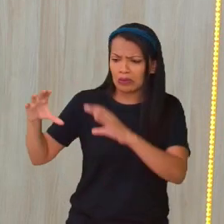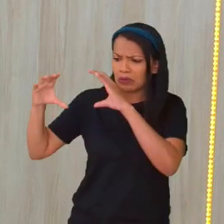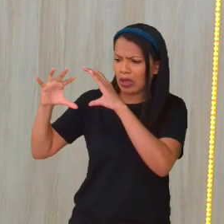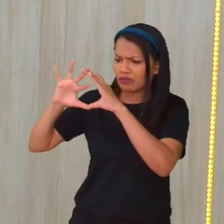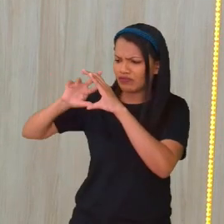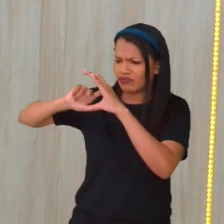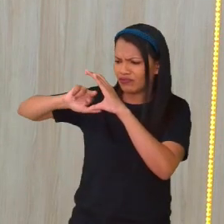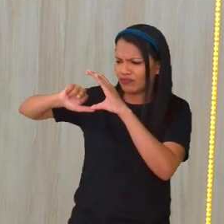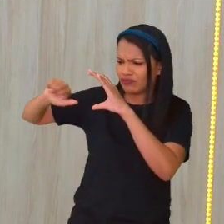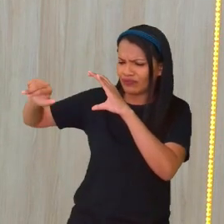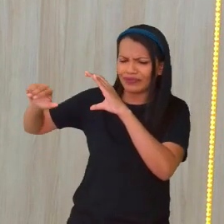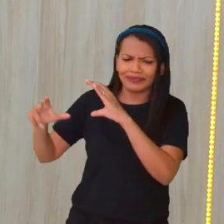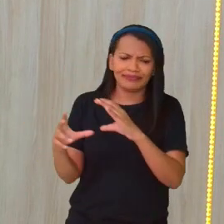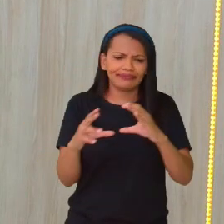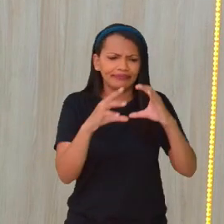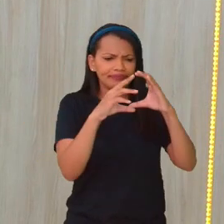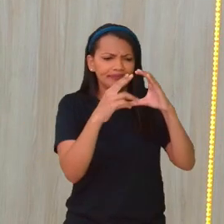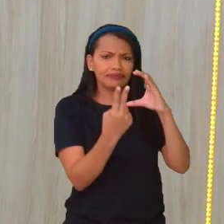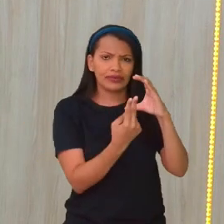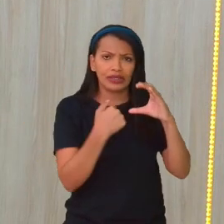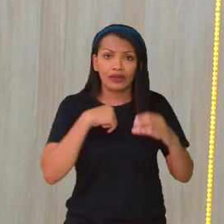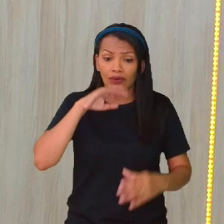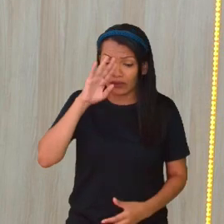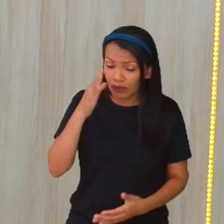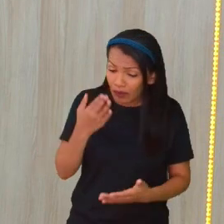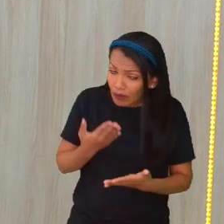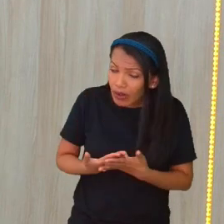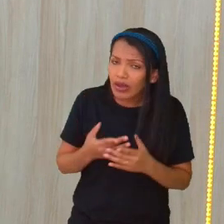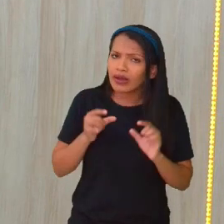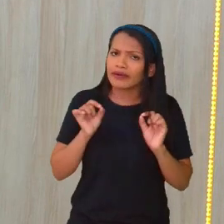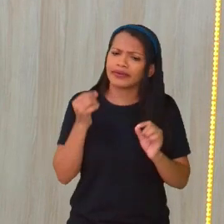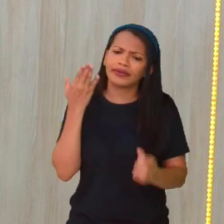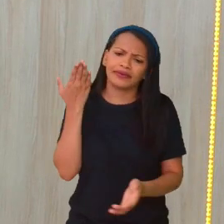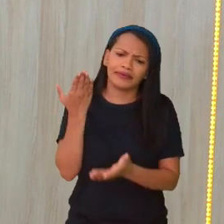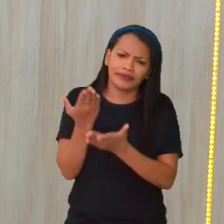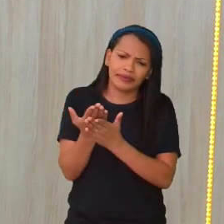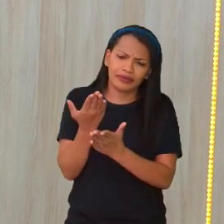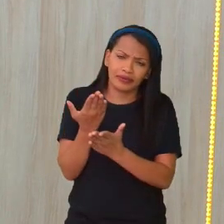médio explica isso, mas eu acredito que seja o estudo